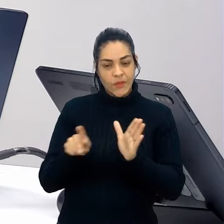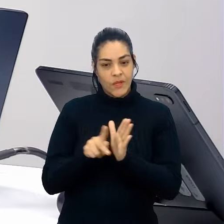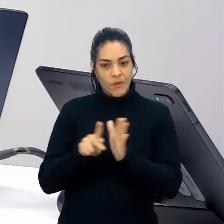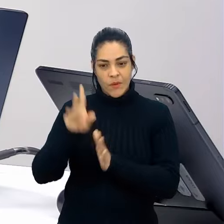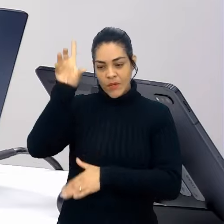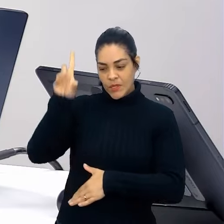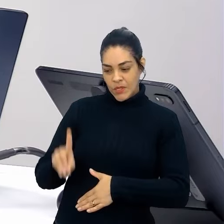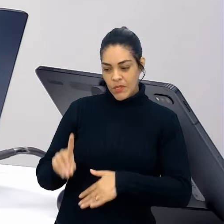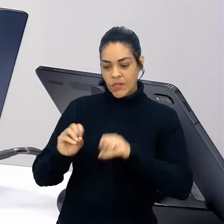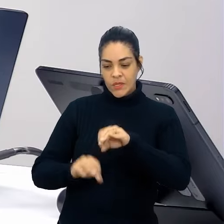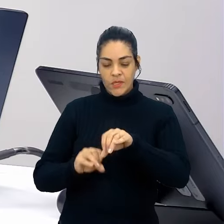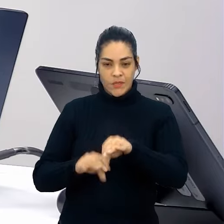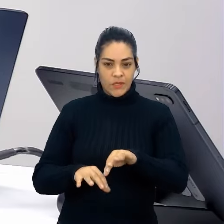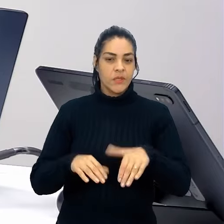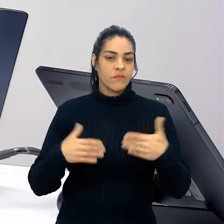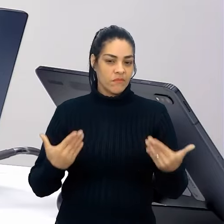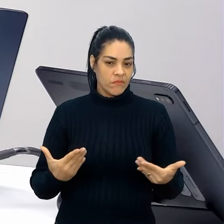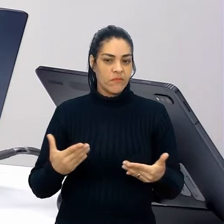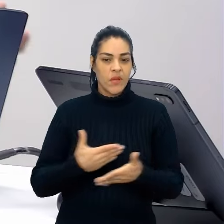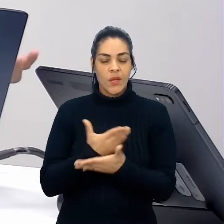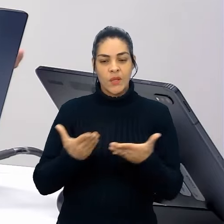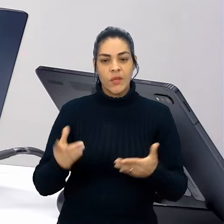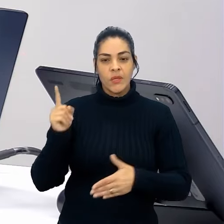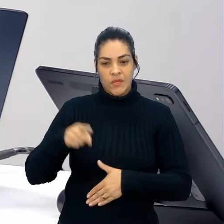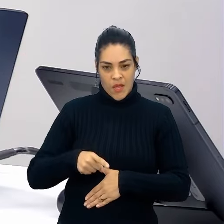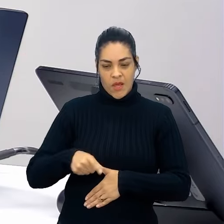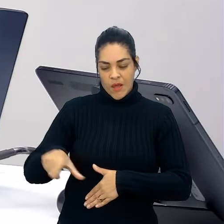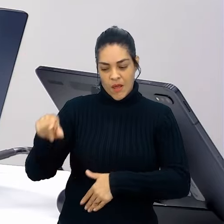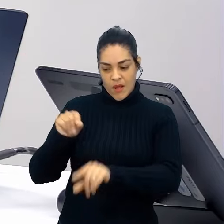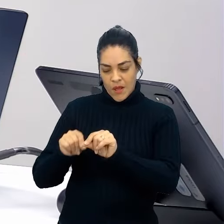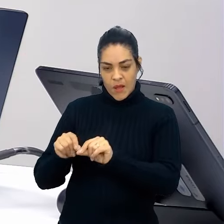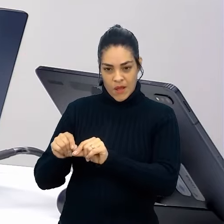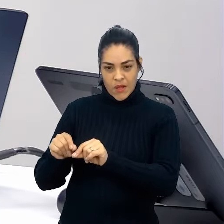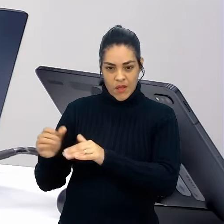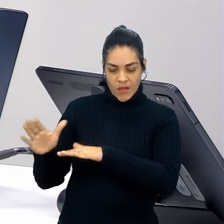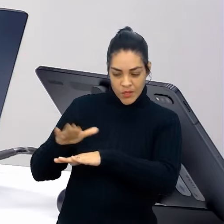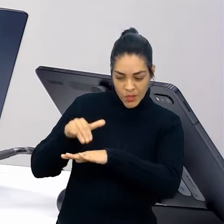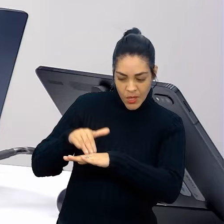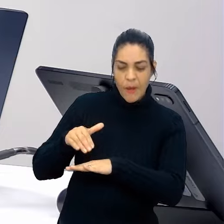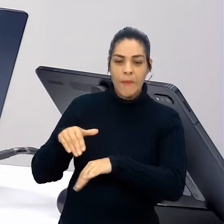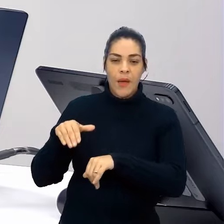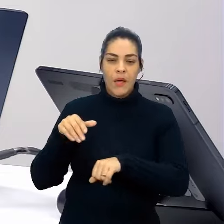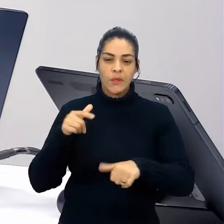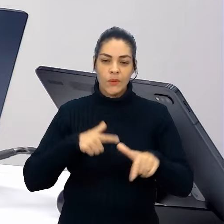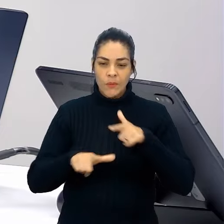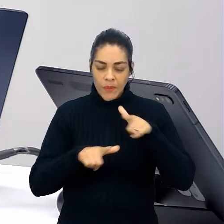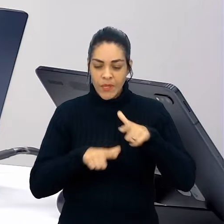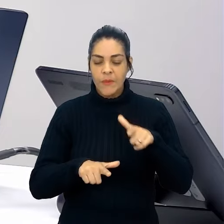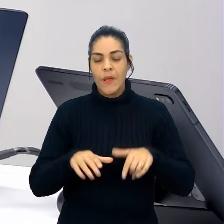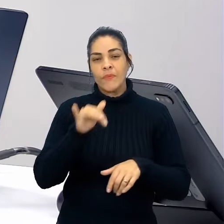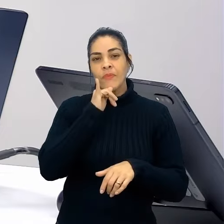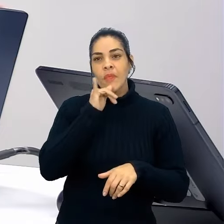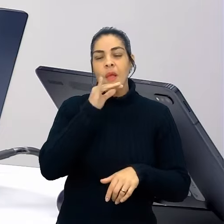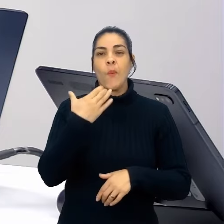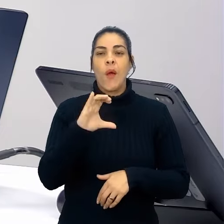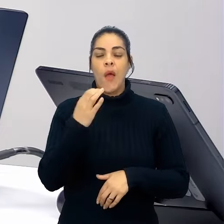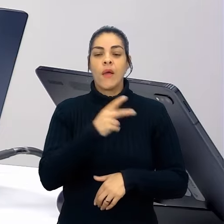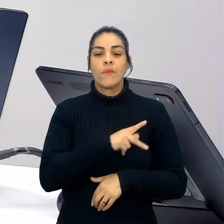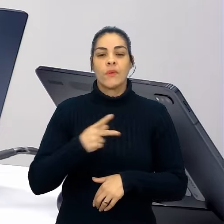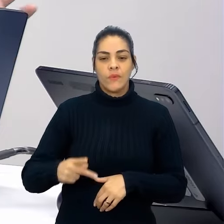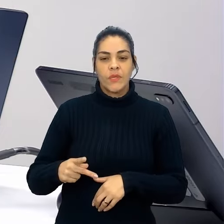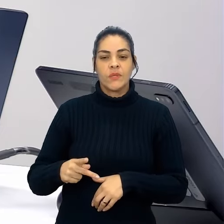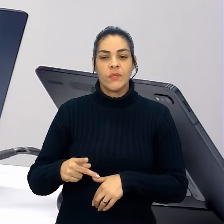ensino, que a gente nós éramos convocados, por exemplo, de ciências. Se convocava